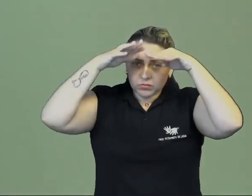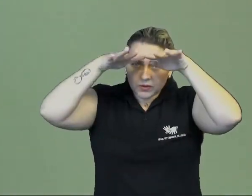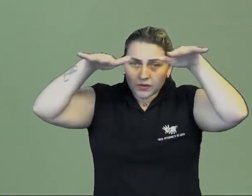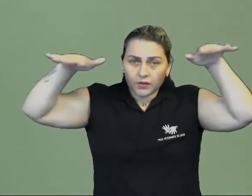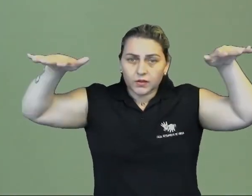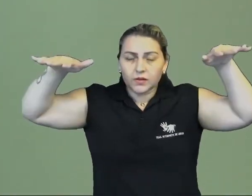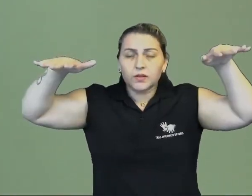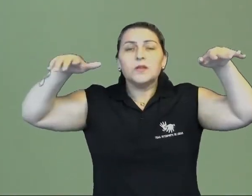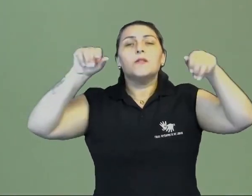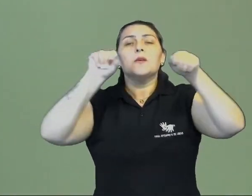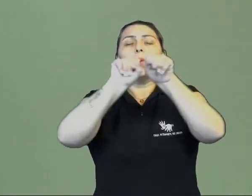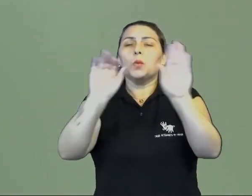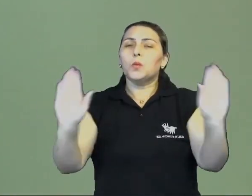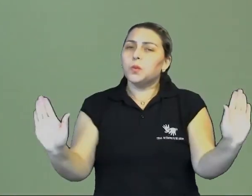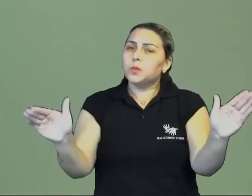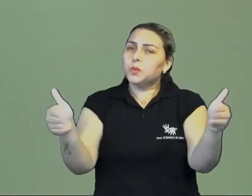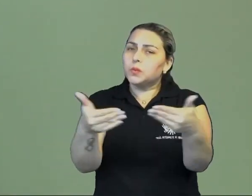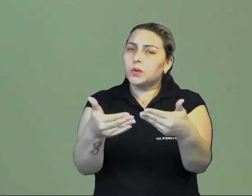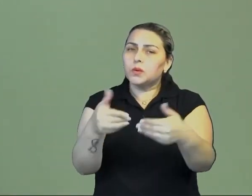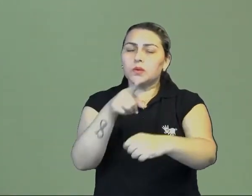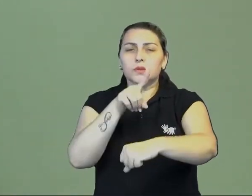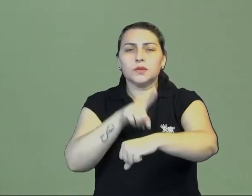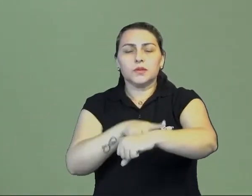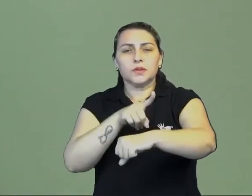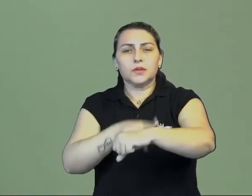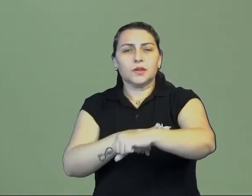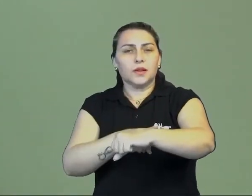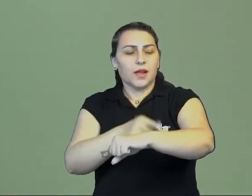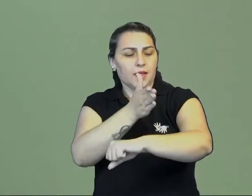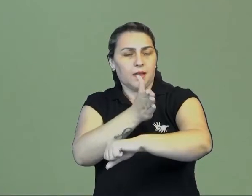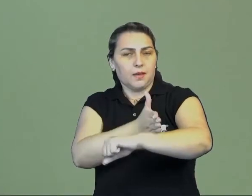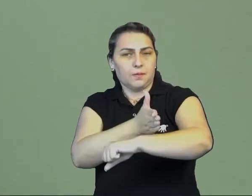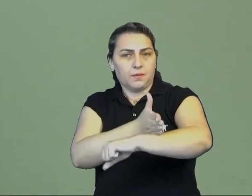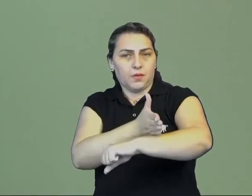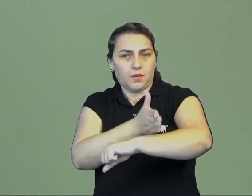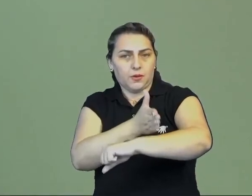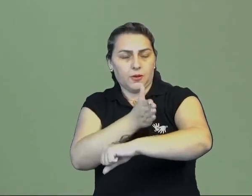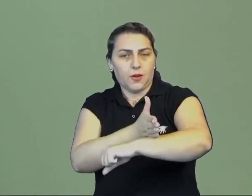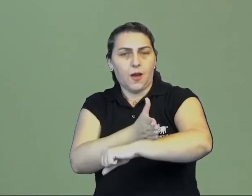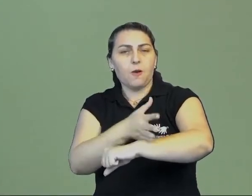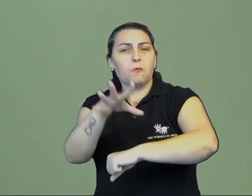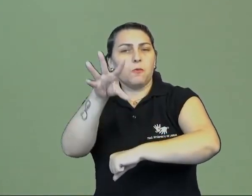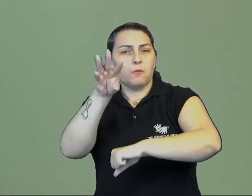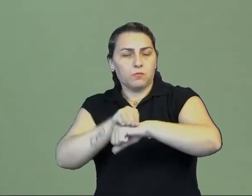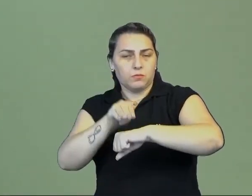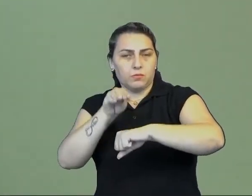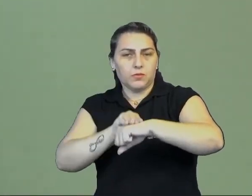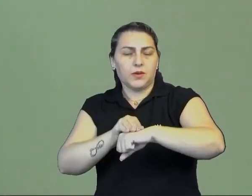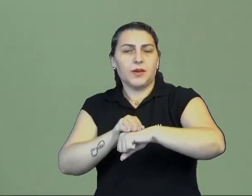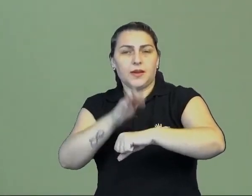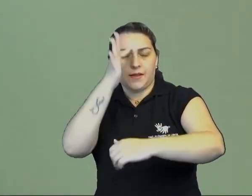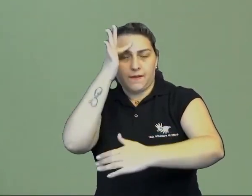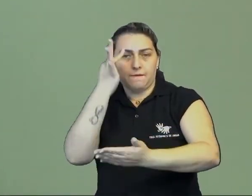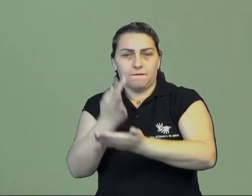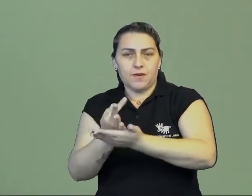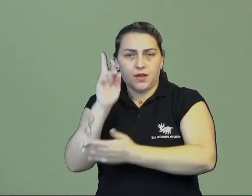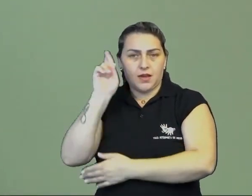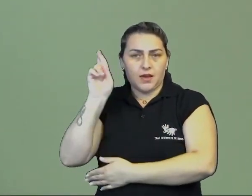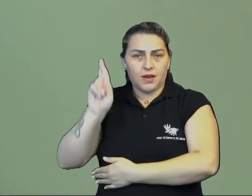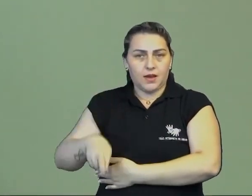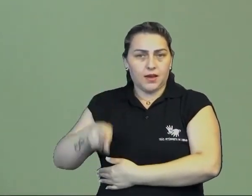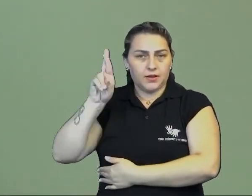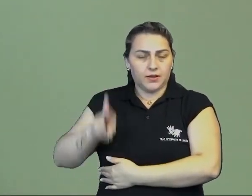quando fecha-se o período da Idade Medieval, onde o conhecimento era atribuído à fé e à razão.